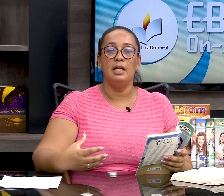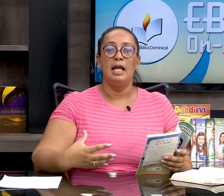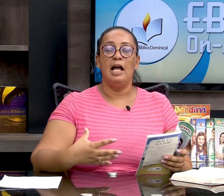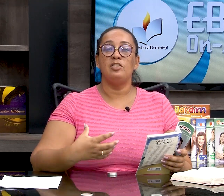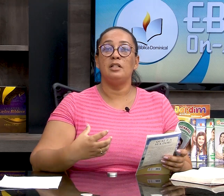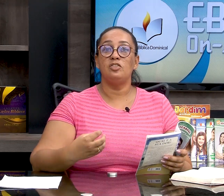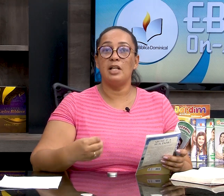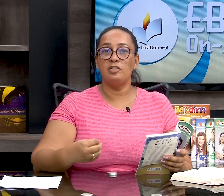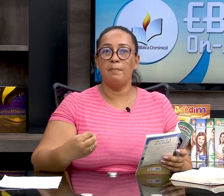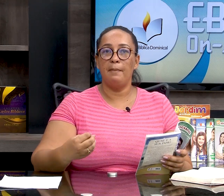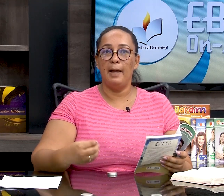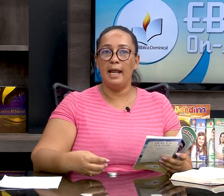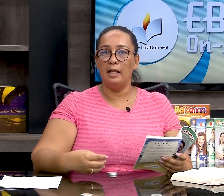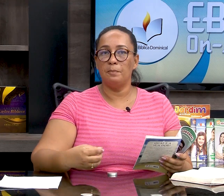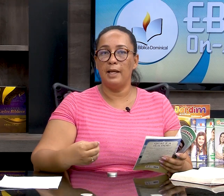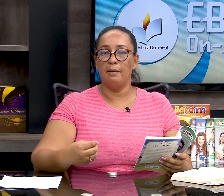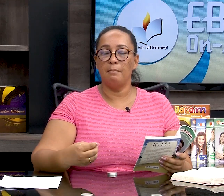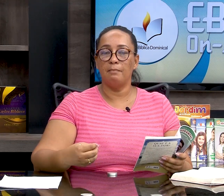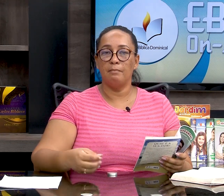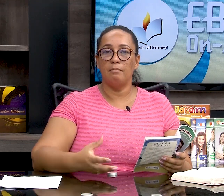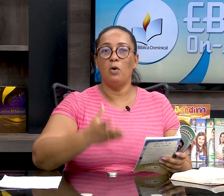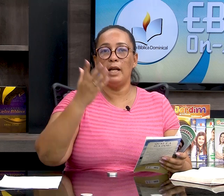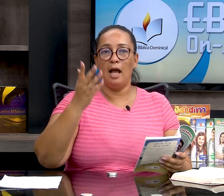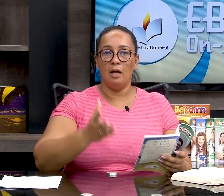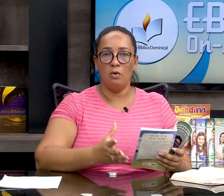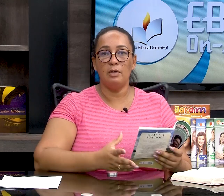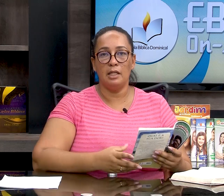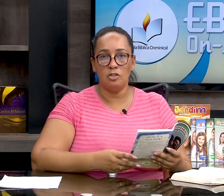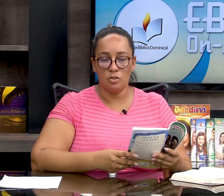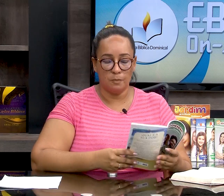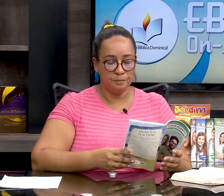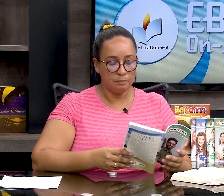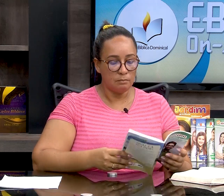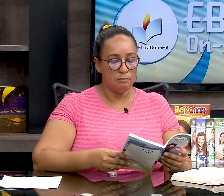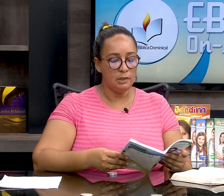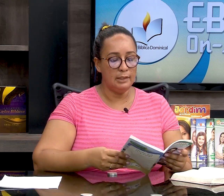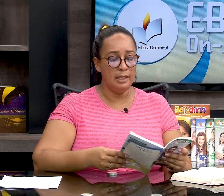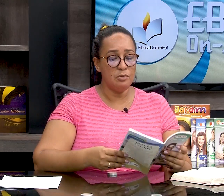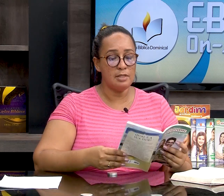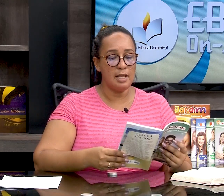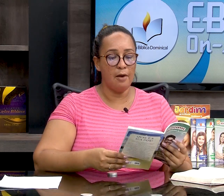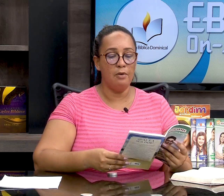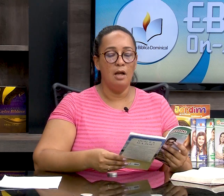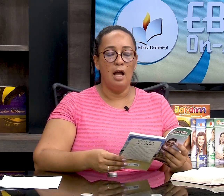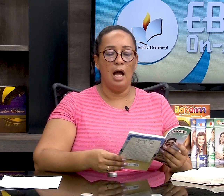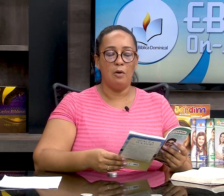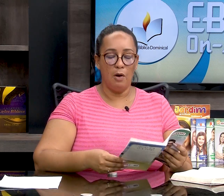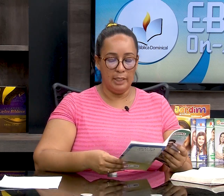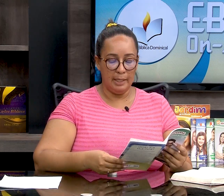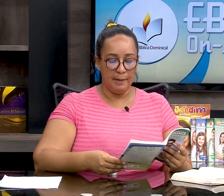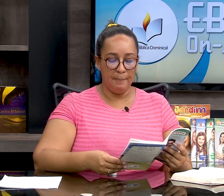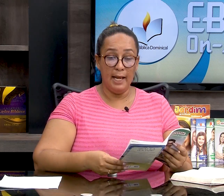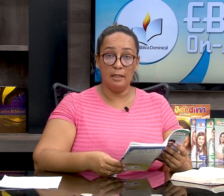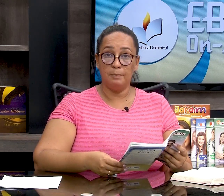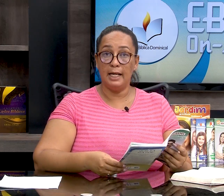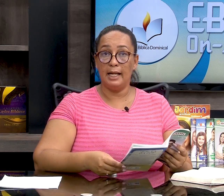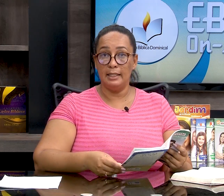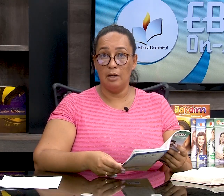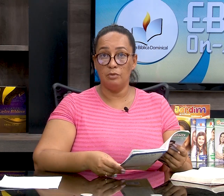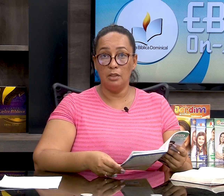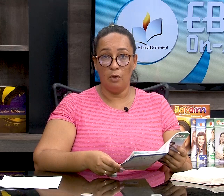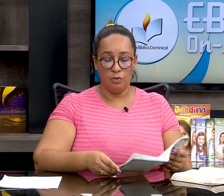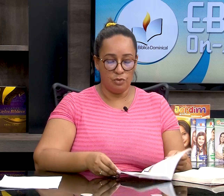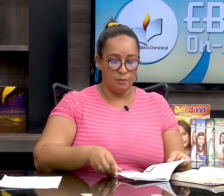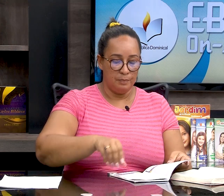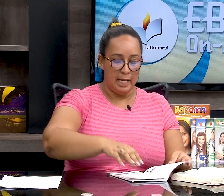do arrebatamento a gente esteja preparado para morar com Cristo né no céu a qual ele tem